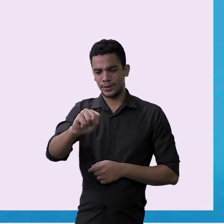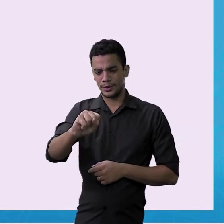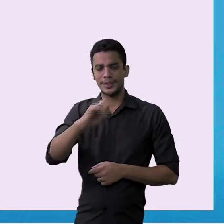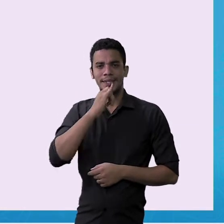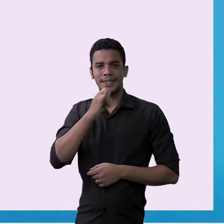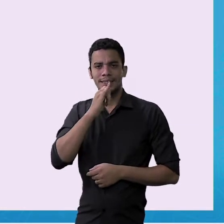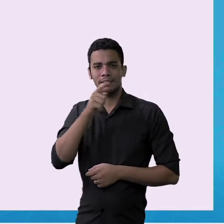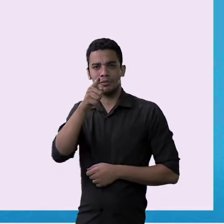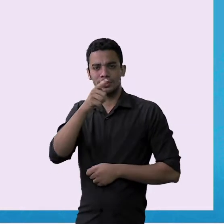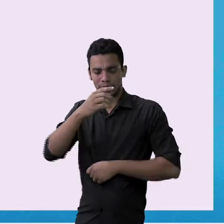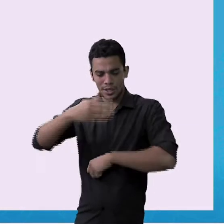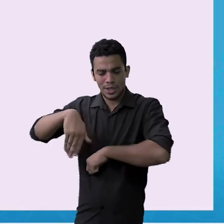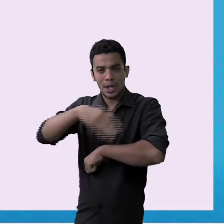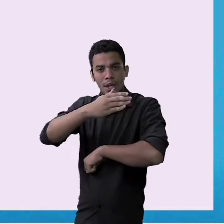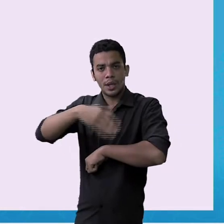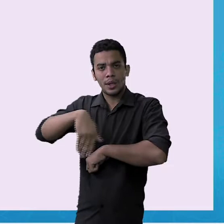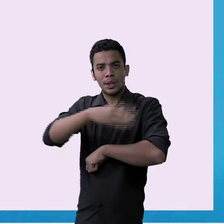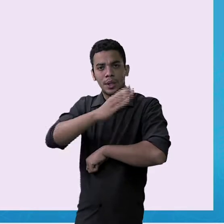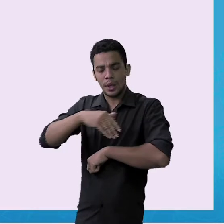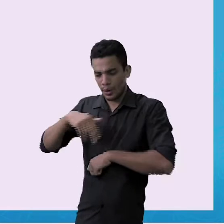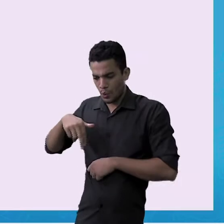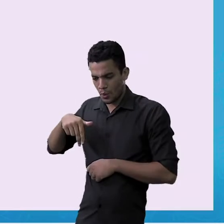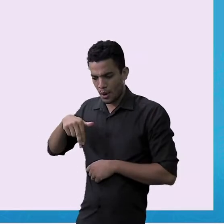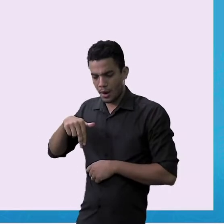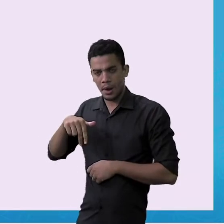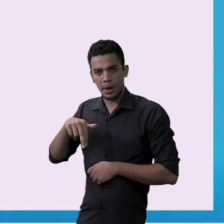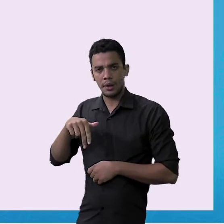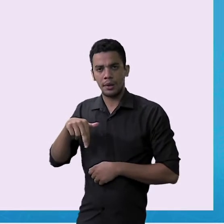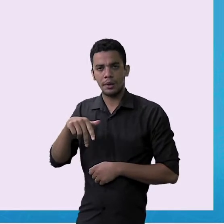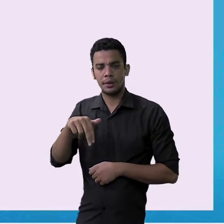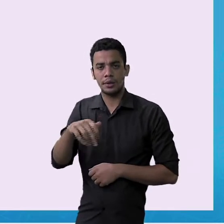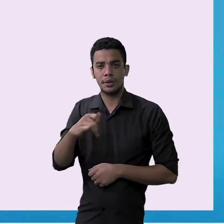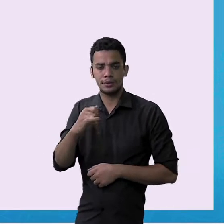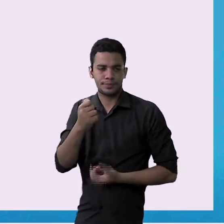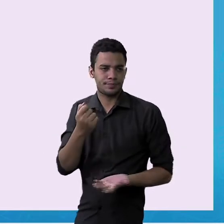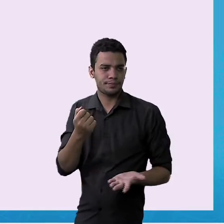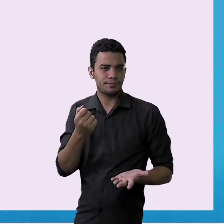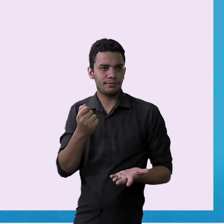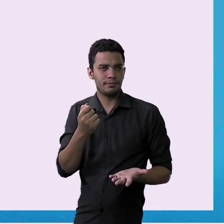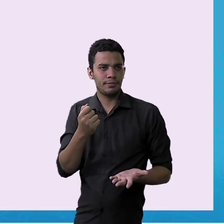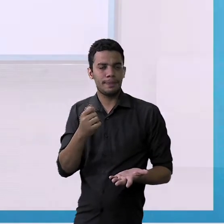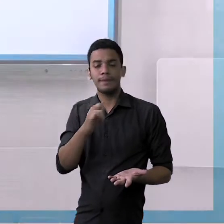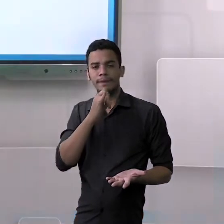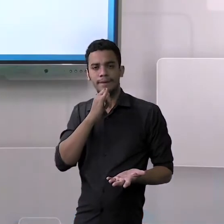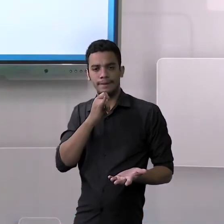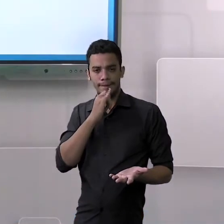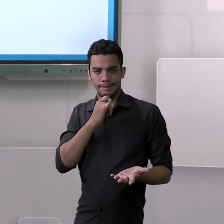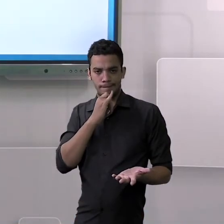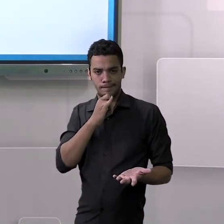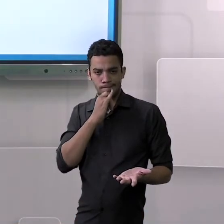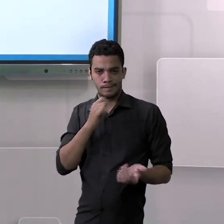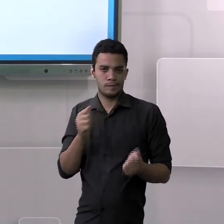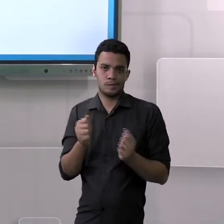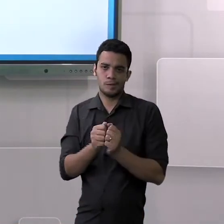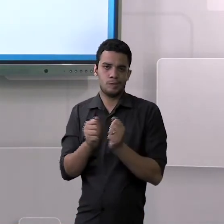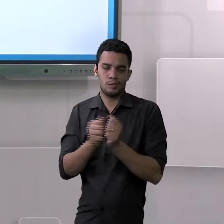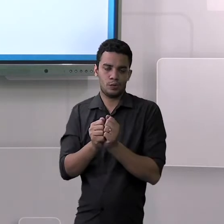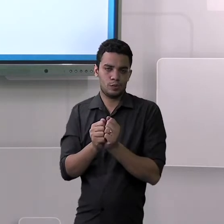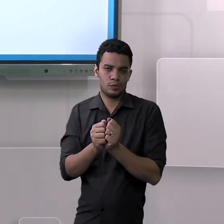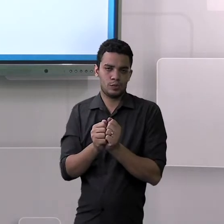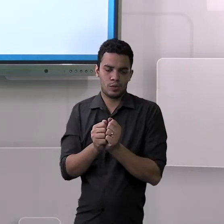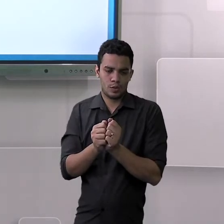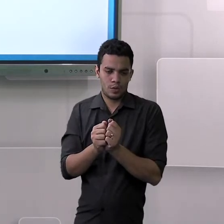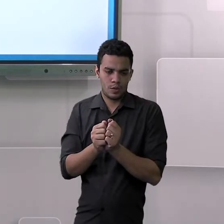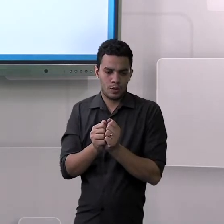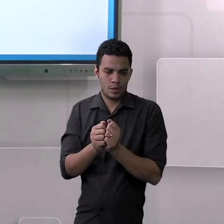folhetos. Vai ficar fácil de você identificar com o exemplo que eu vou dar. Você está andando lá vamos